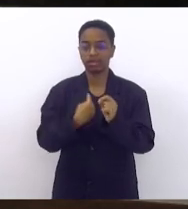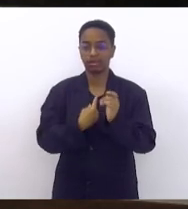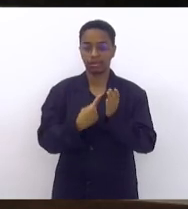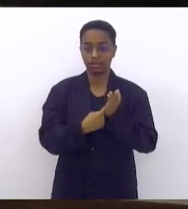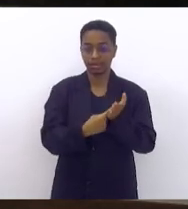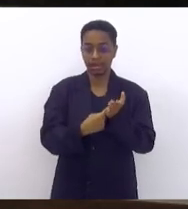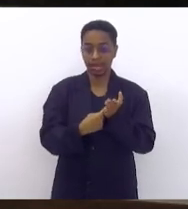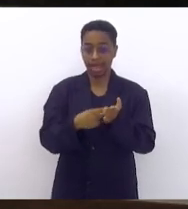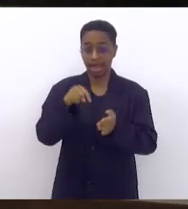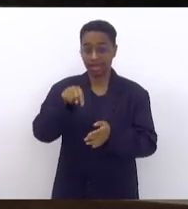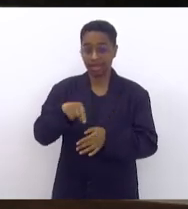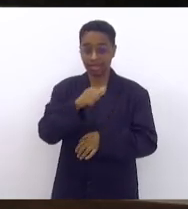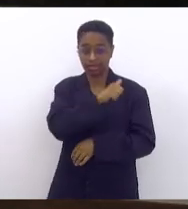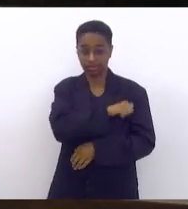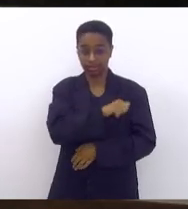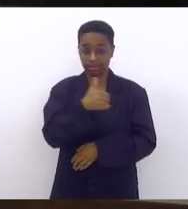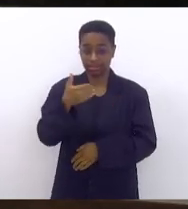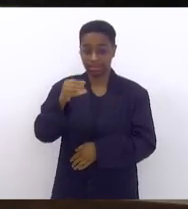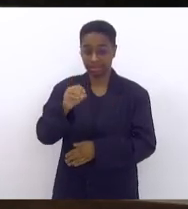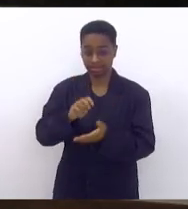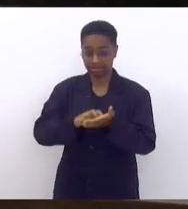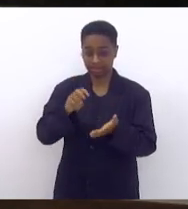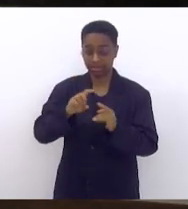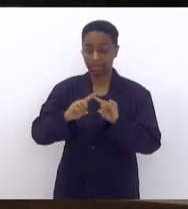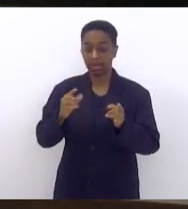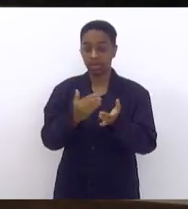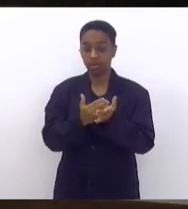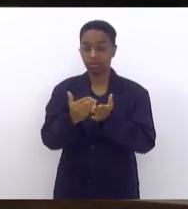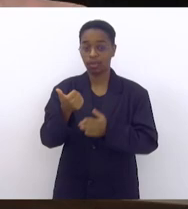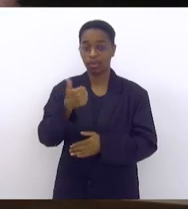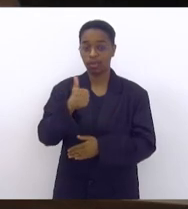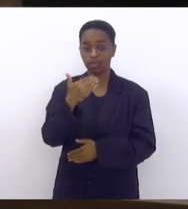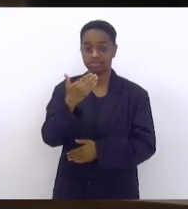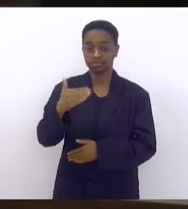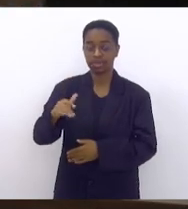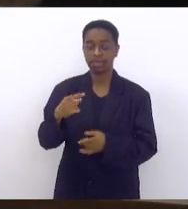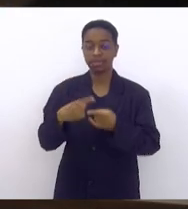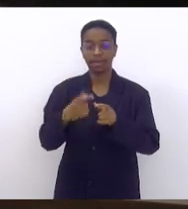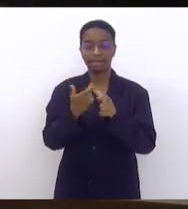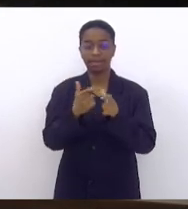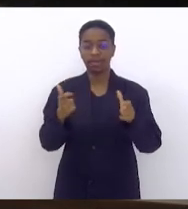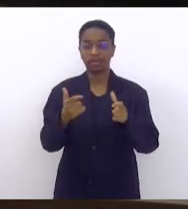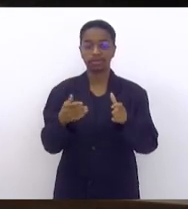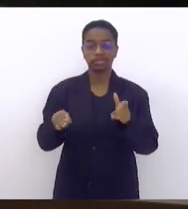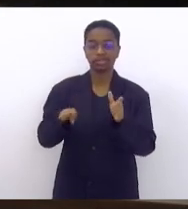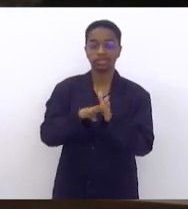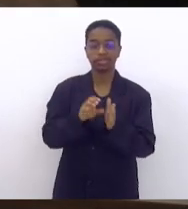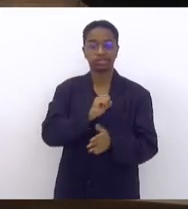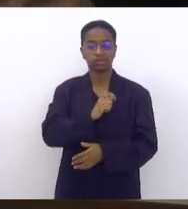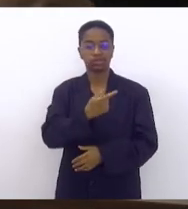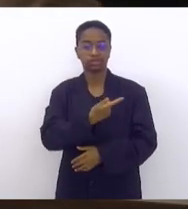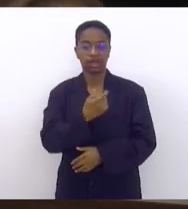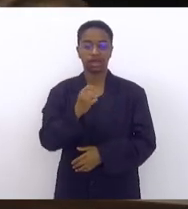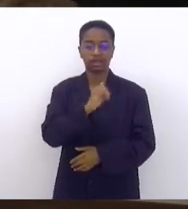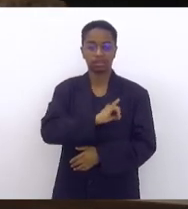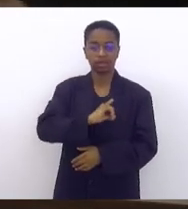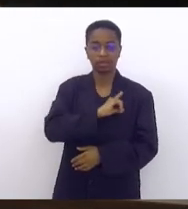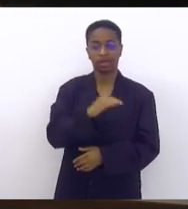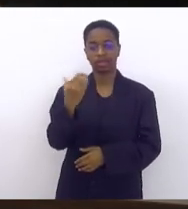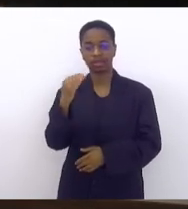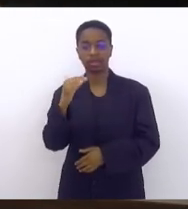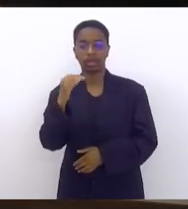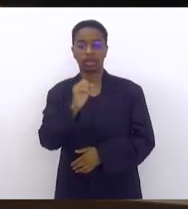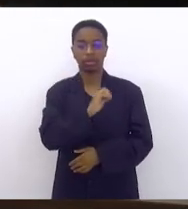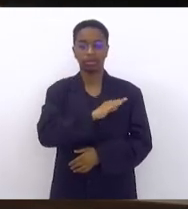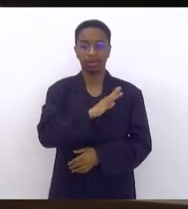Rio às 10 da manhã e a gente começa às 11h30. Porque a maioria vem da Baixada, vem de Niterói, São Gonçalo, Itaboraí, e até chegar